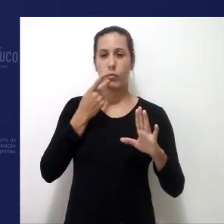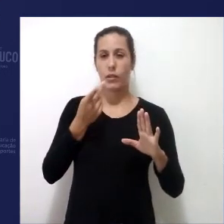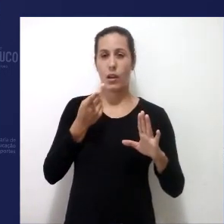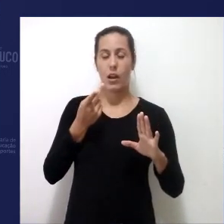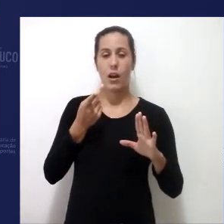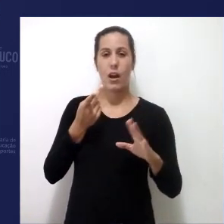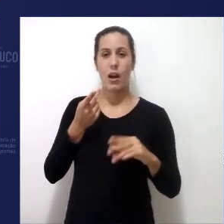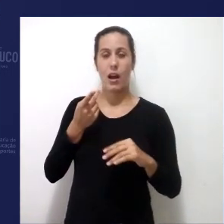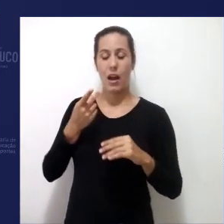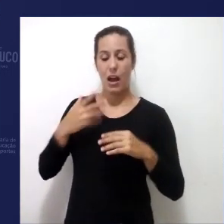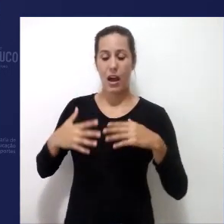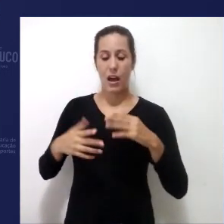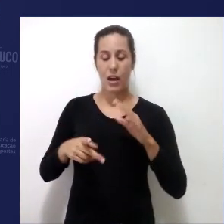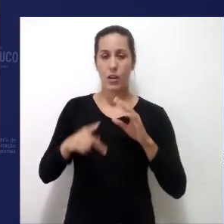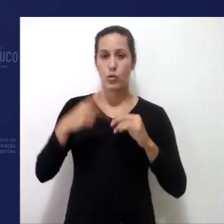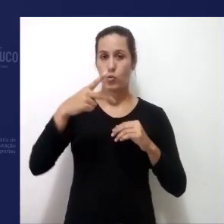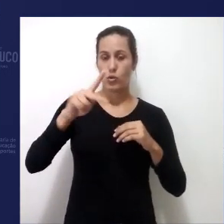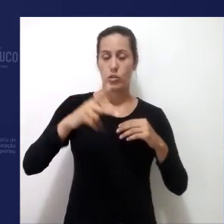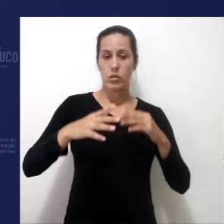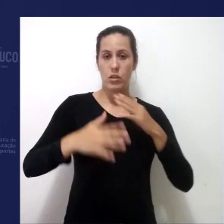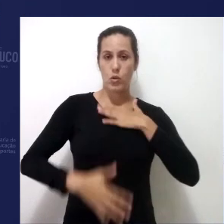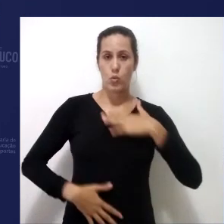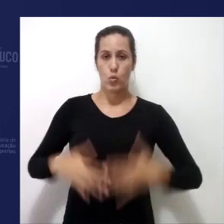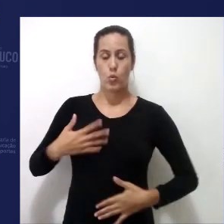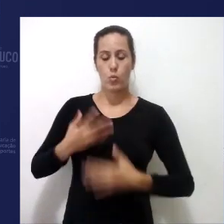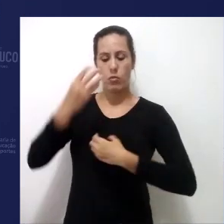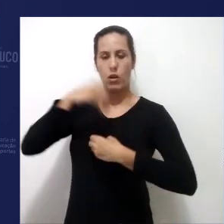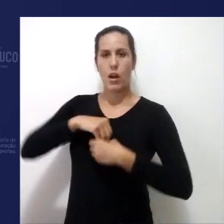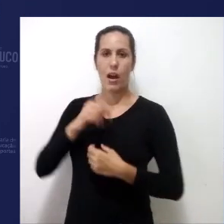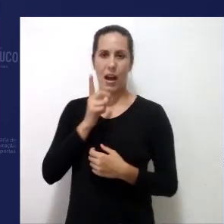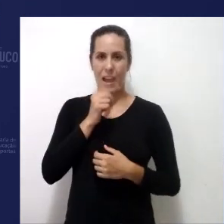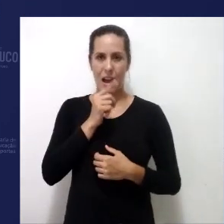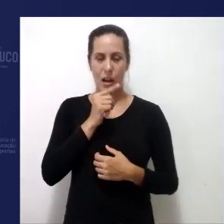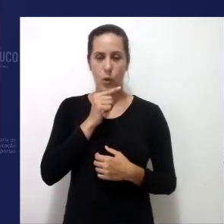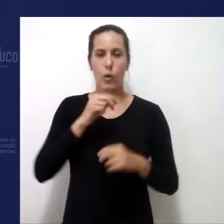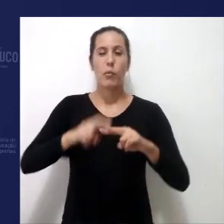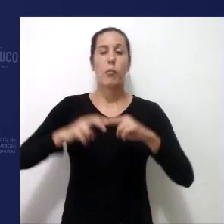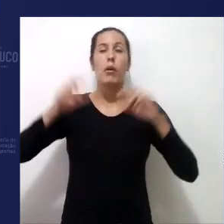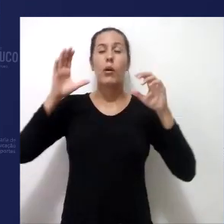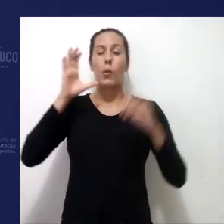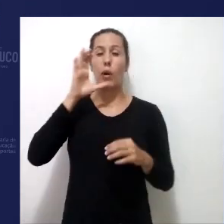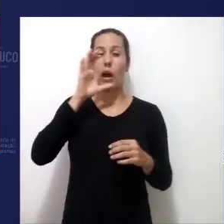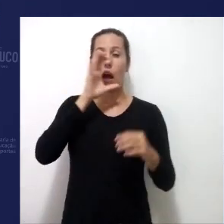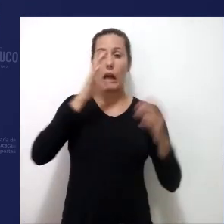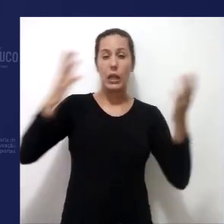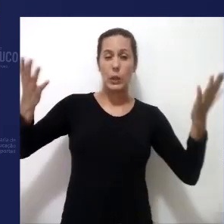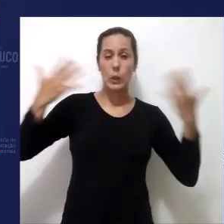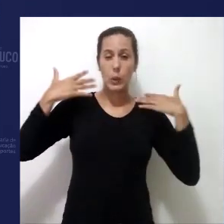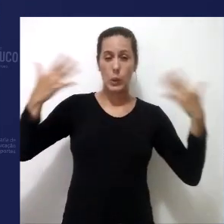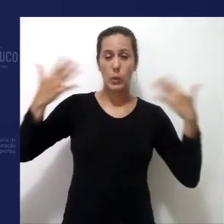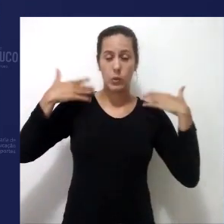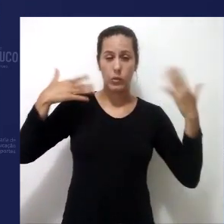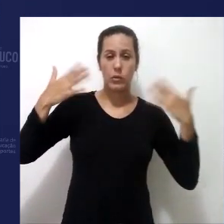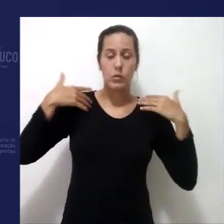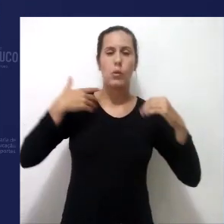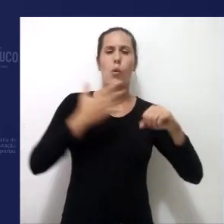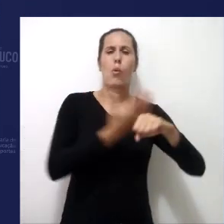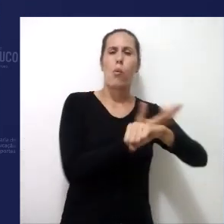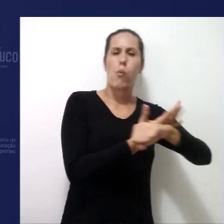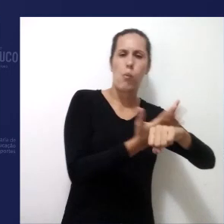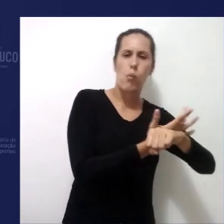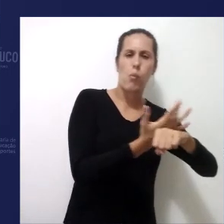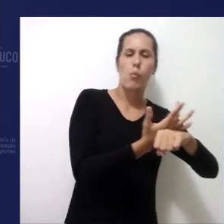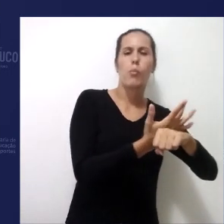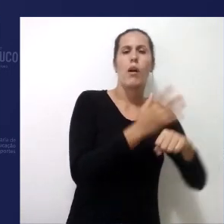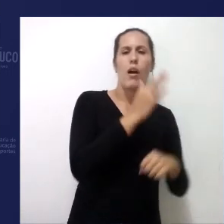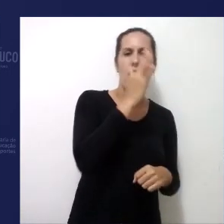A água, né, que está dentro do seu corpo, ele vai, através do calor, né, o indivíduo ou o